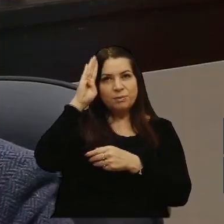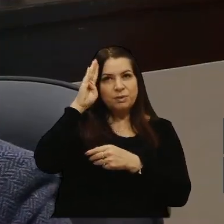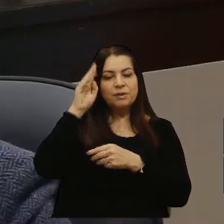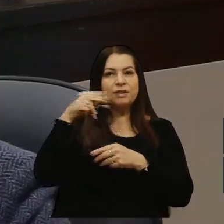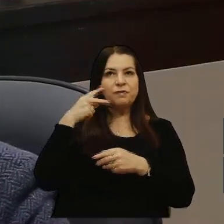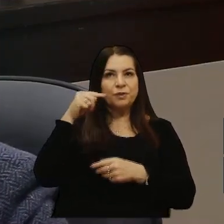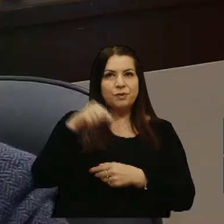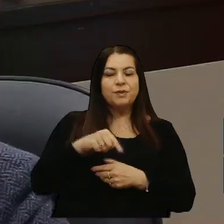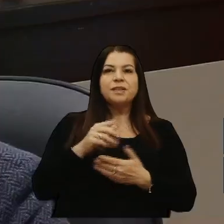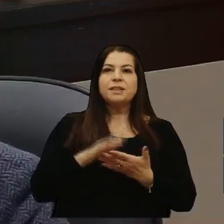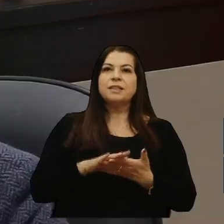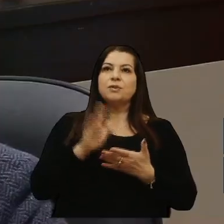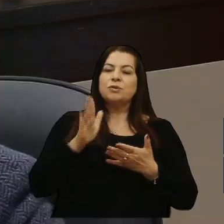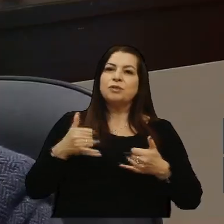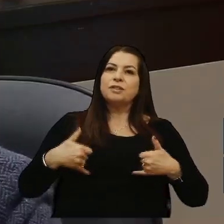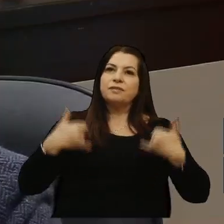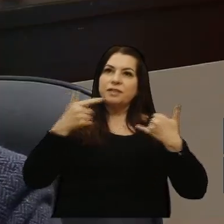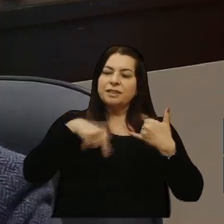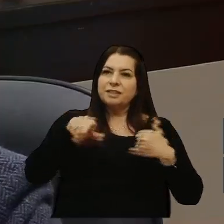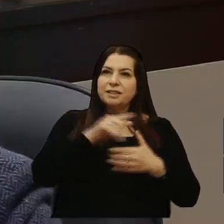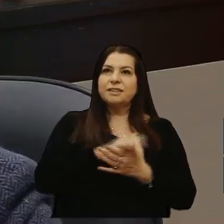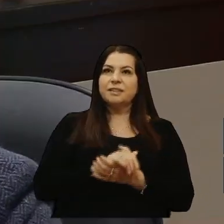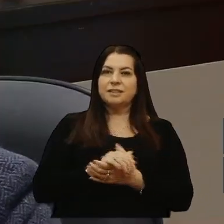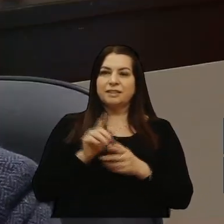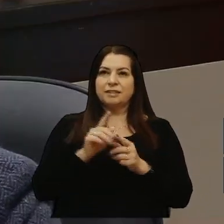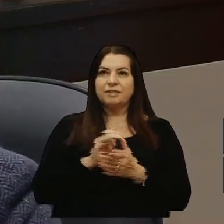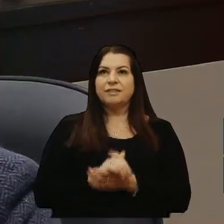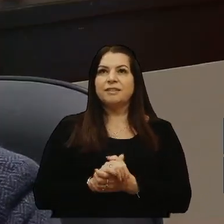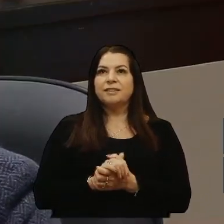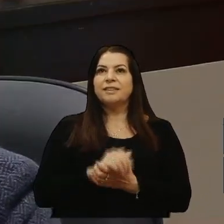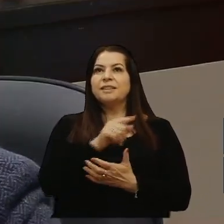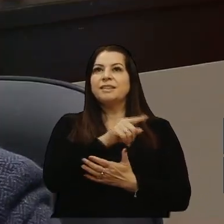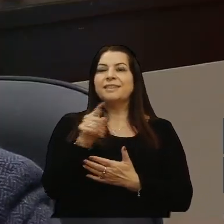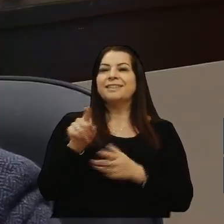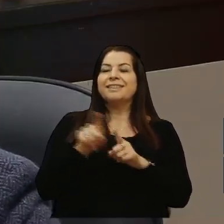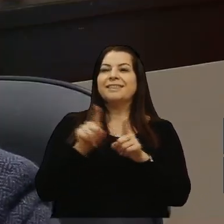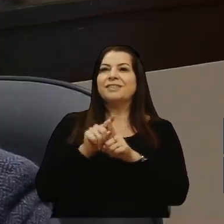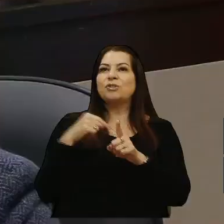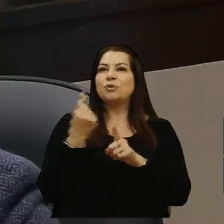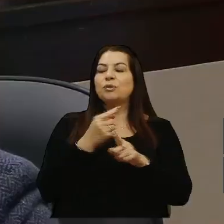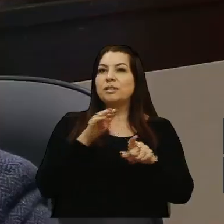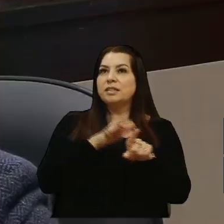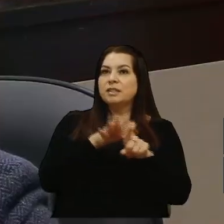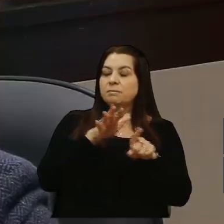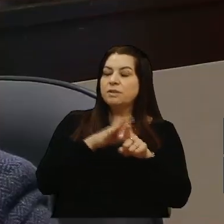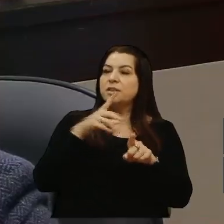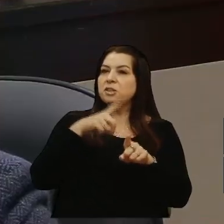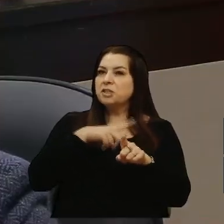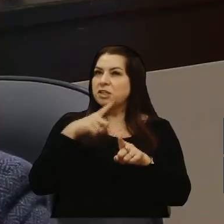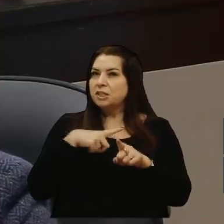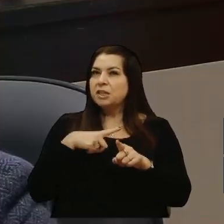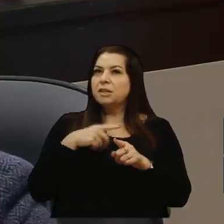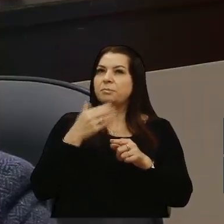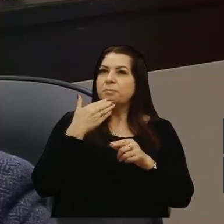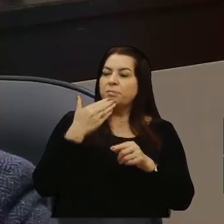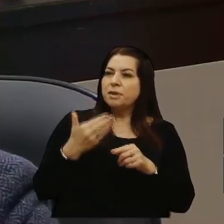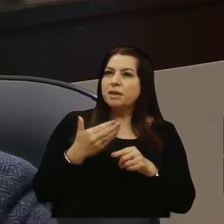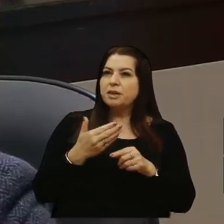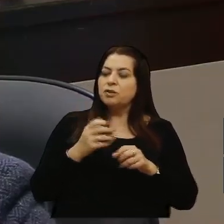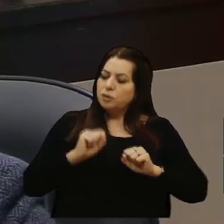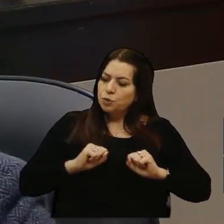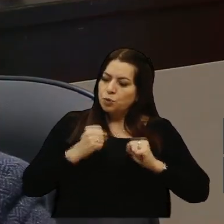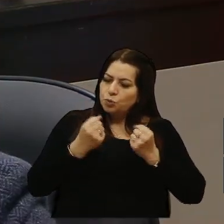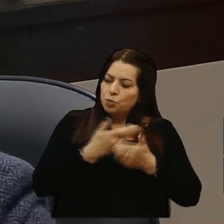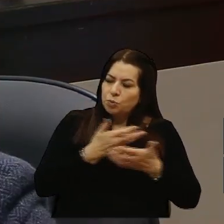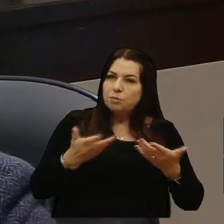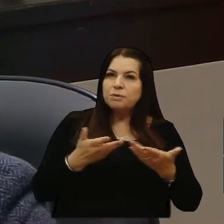dessa casa. Hoje ela está de aniversário. A Pamela é sempre uma ótima servidora, sempre em todas as demandas que a gente manda, que a gente requisita, ela se doa ao máximo,